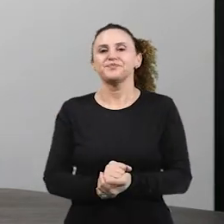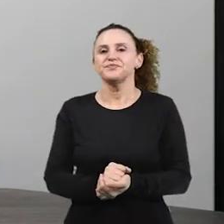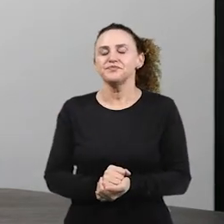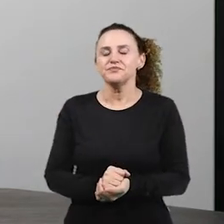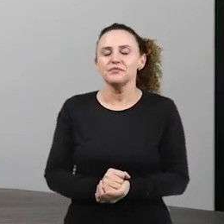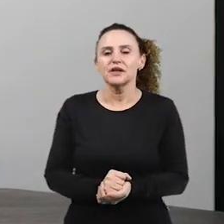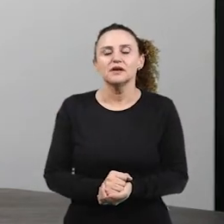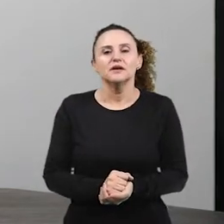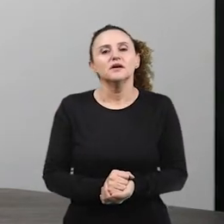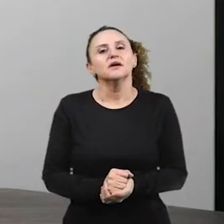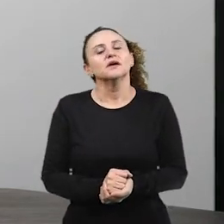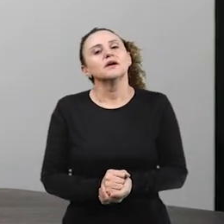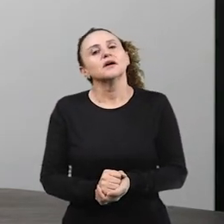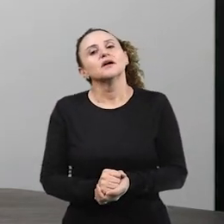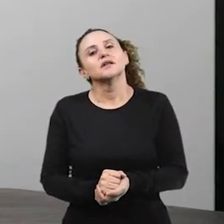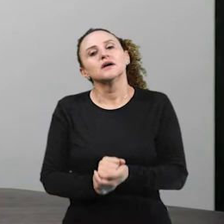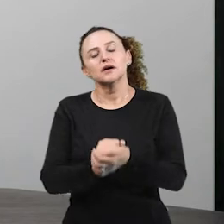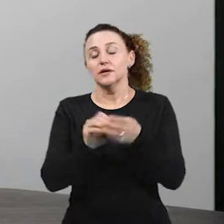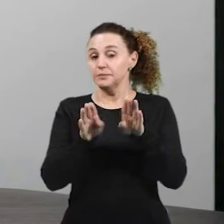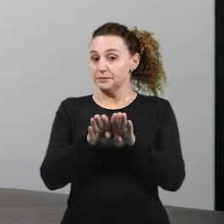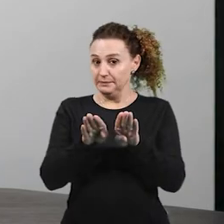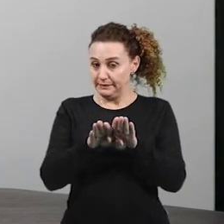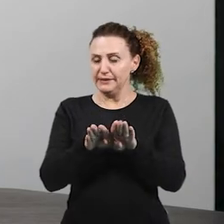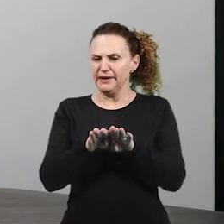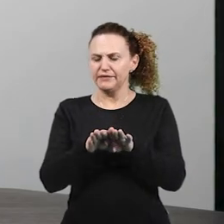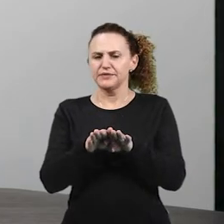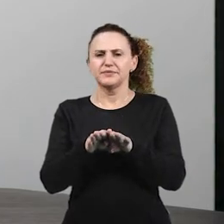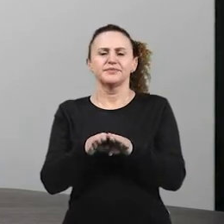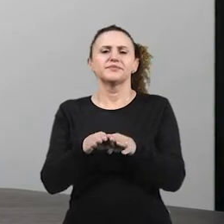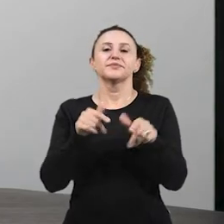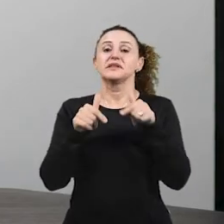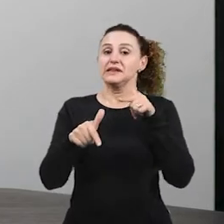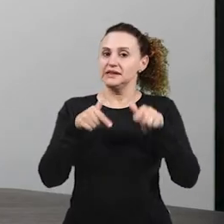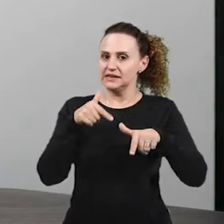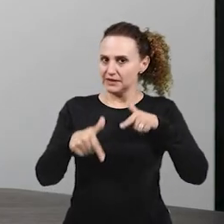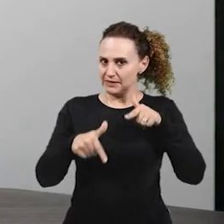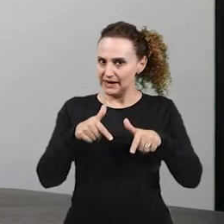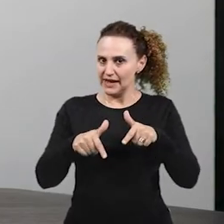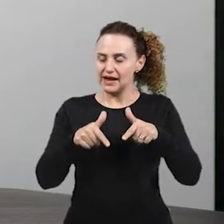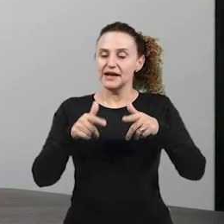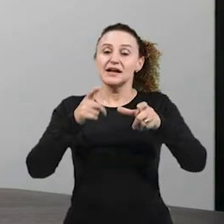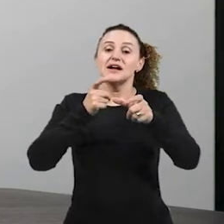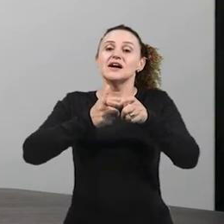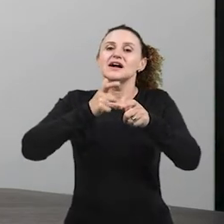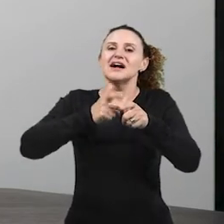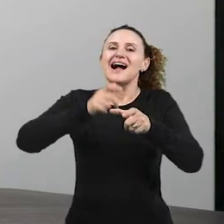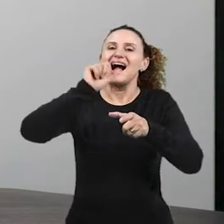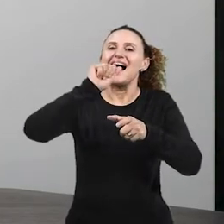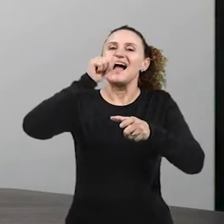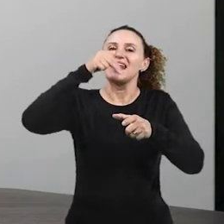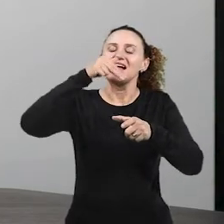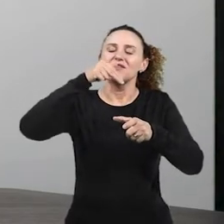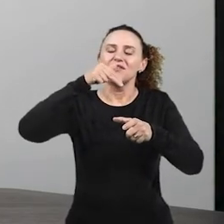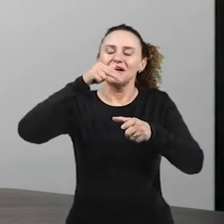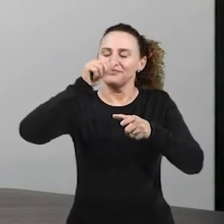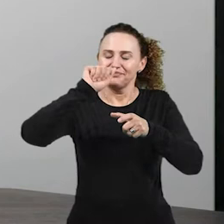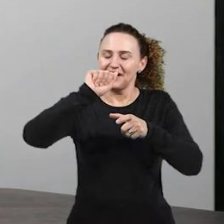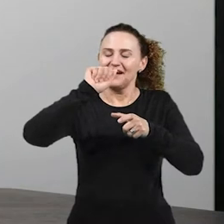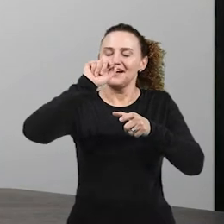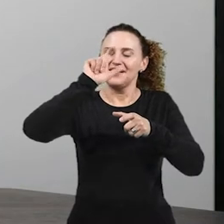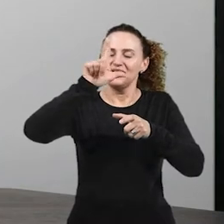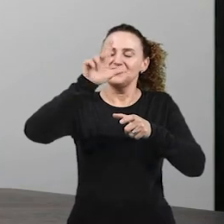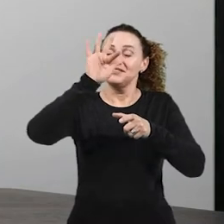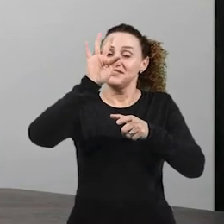Além disso é nós vamos trabalhar com o alfabeto fonético internacional